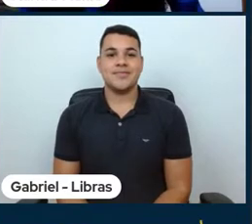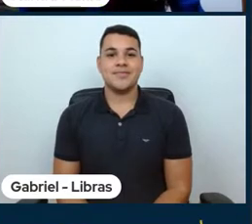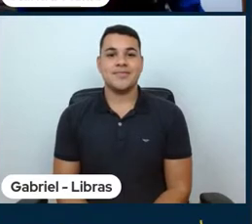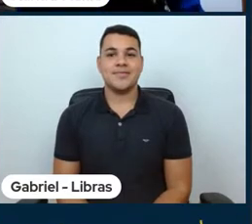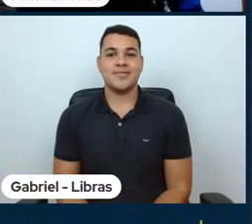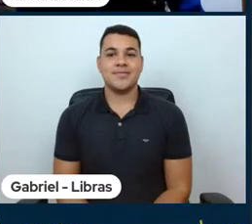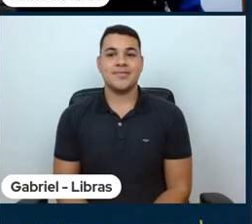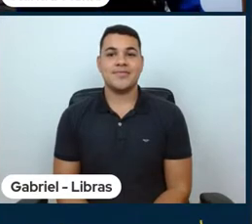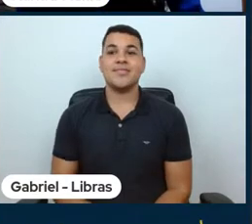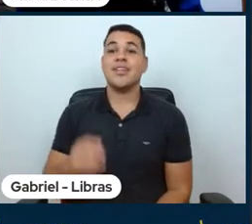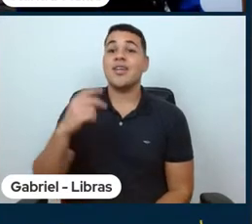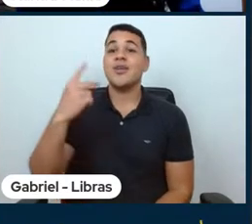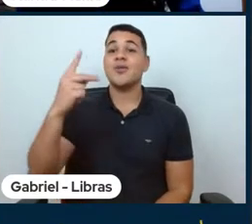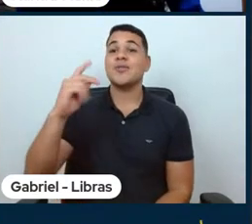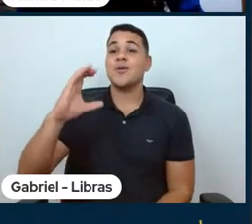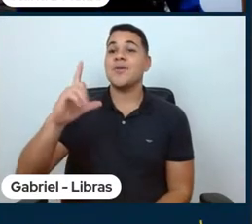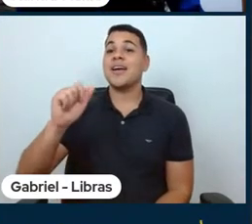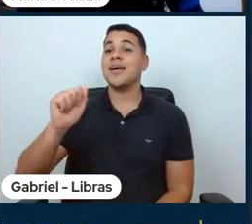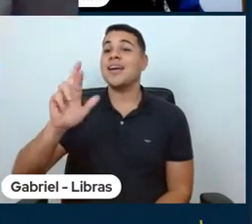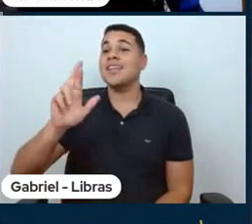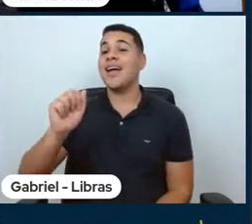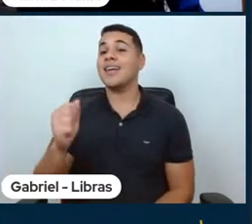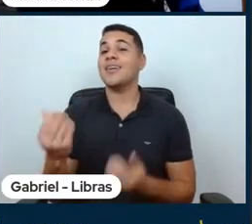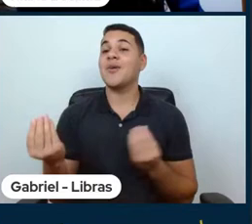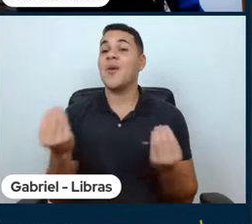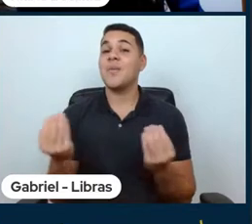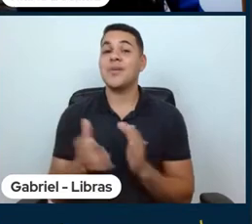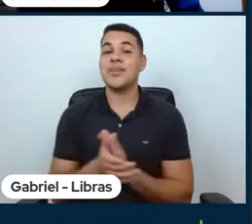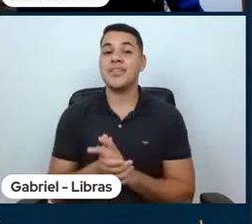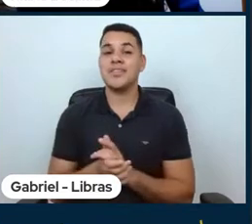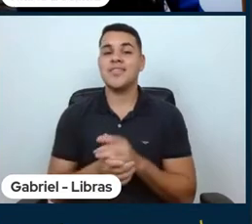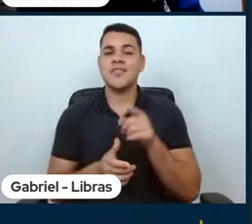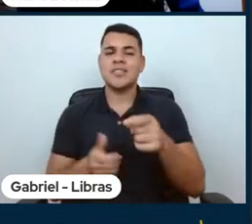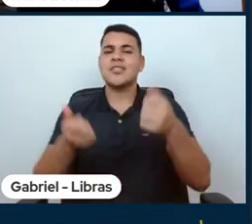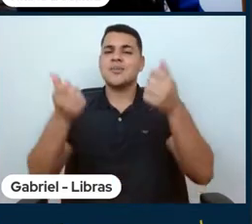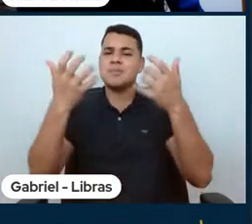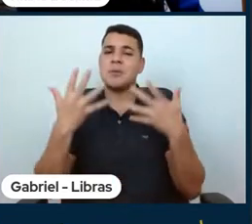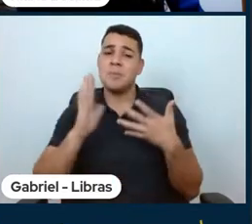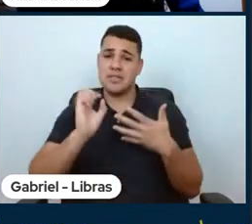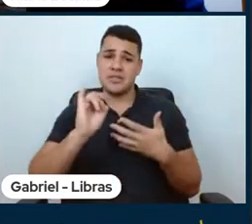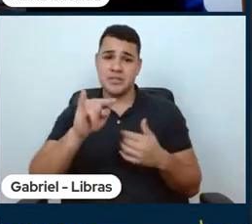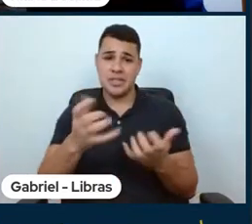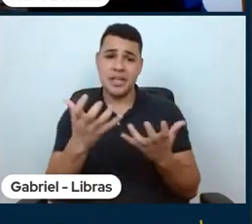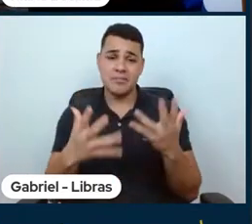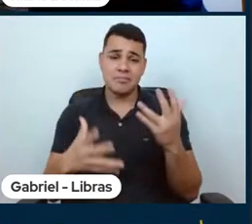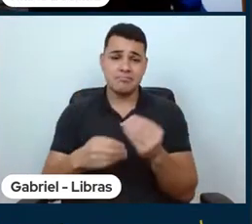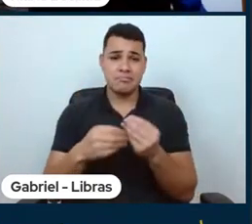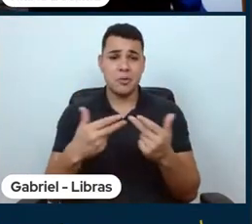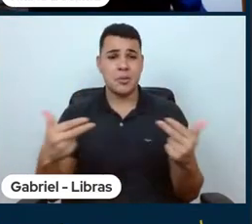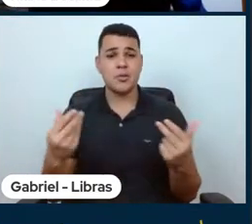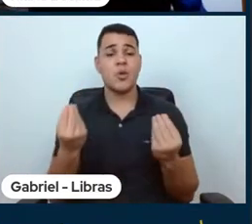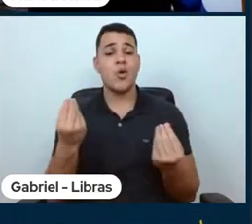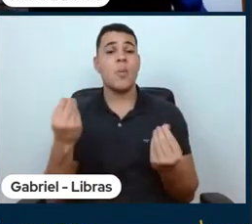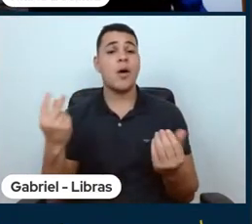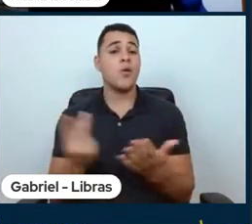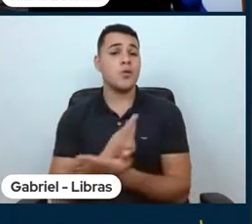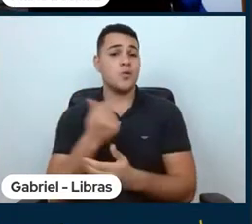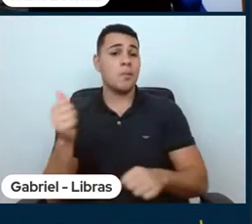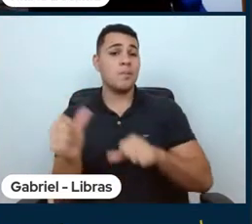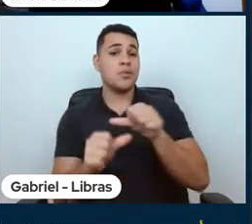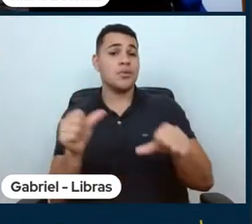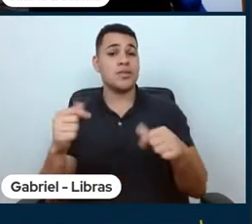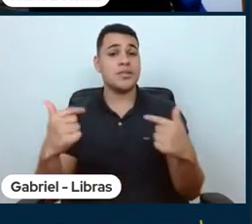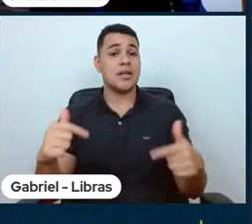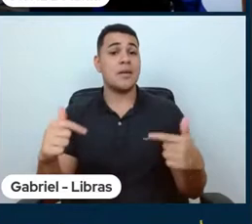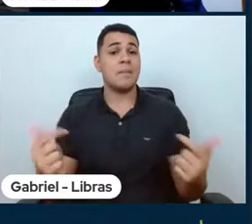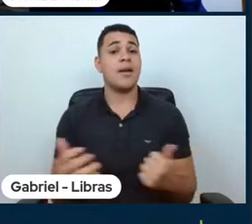E o seu, Tem Clara? mais perguntas? É, Você eu vou falou um responder pouquinho, também. mas às vezes se quiser falar um pouquinho como é que foi essa transição, pegando